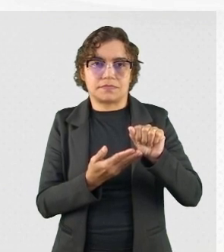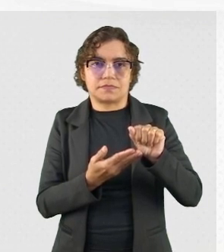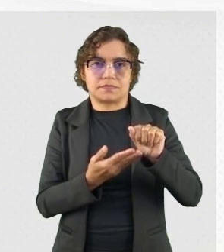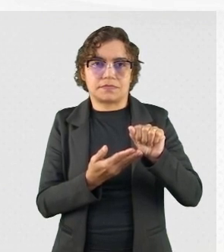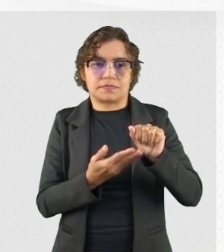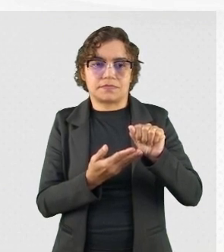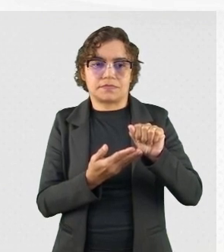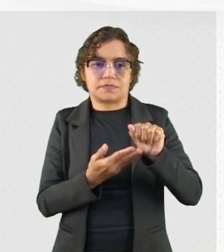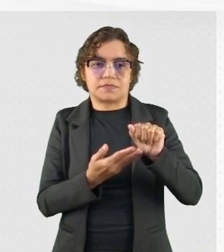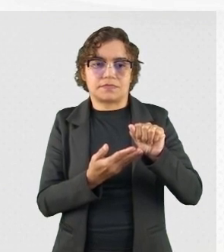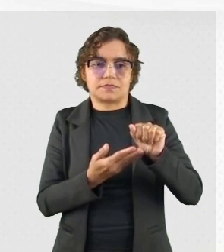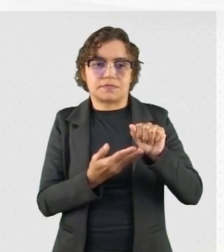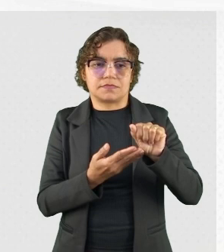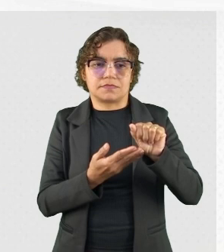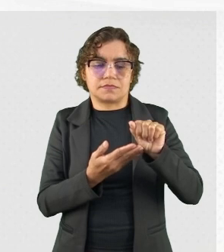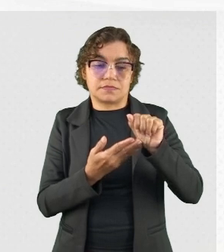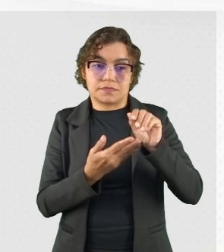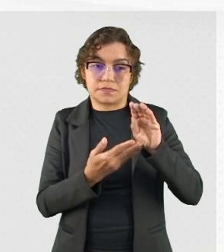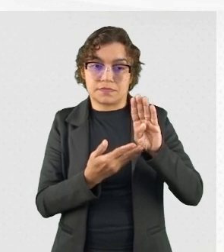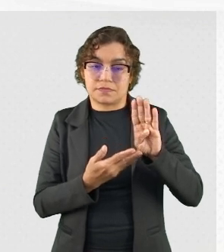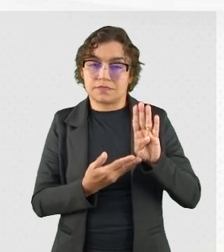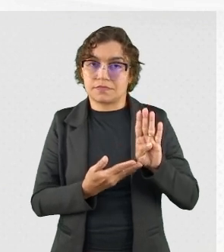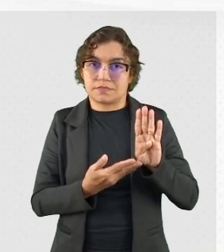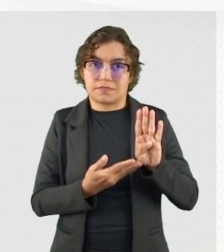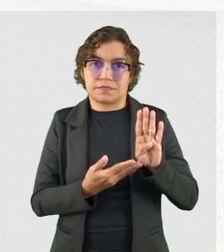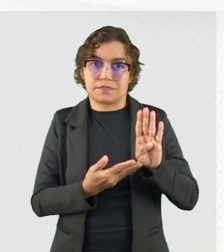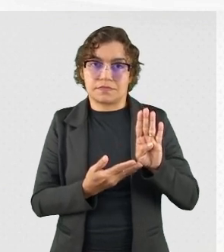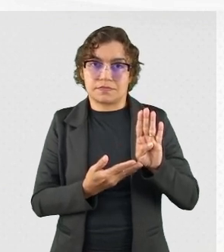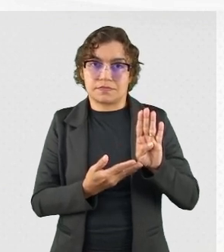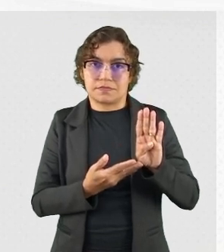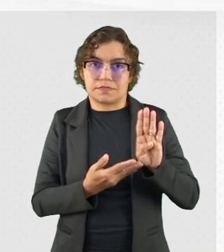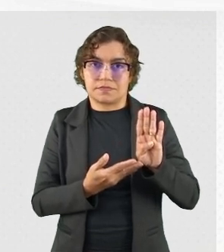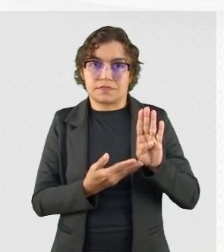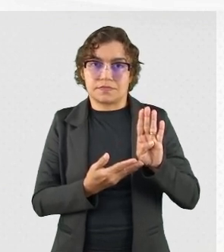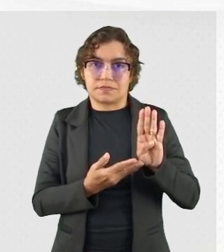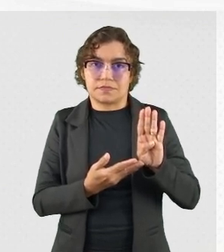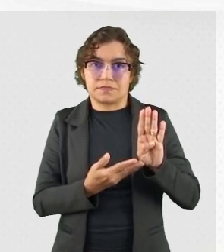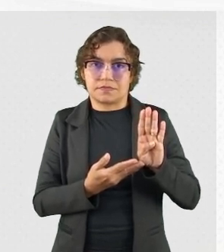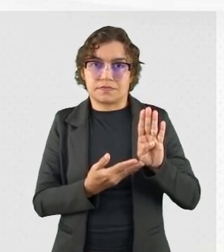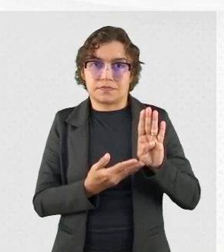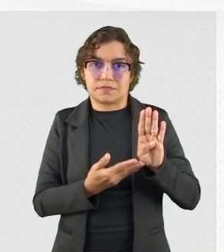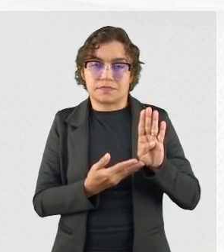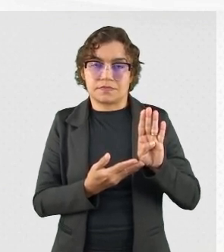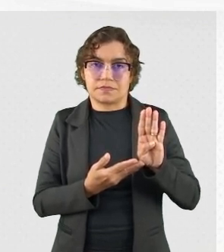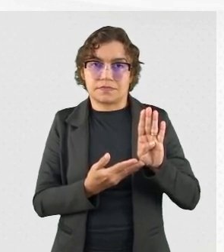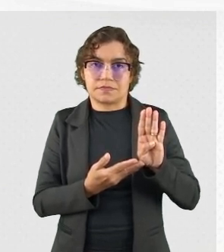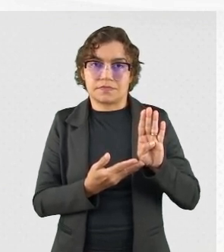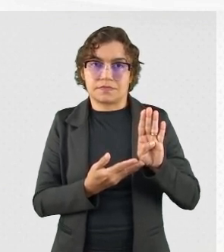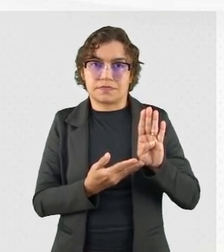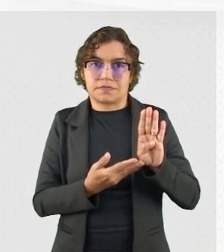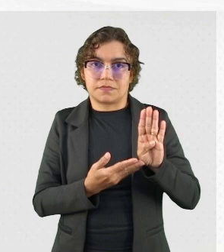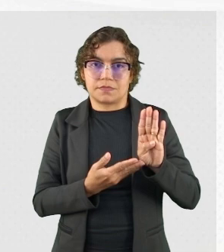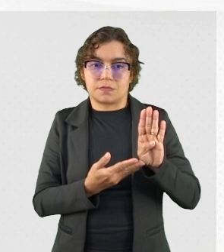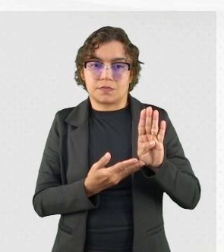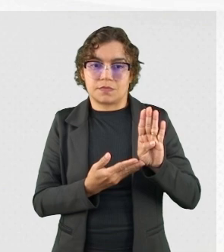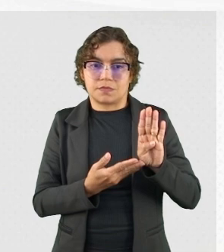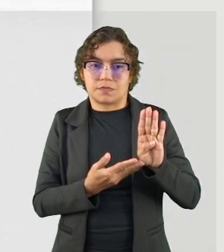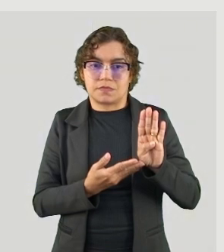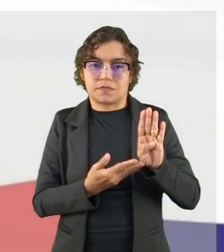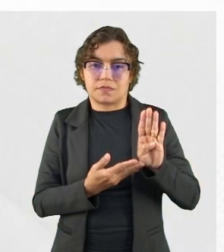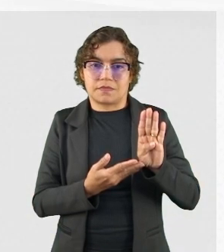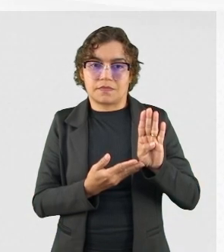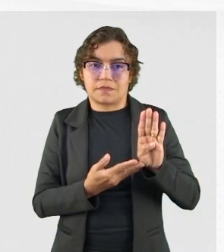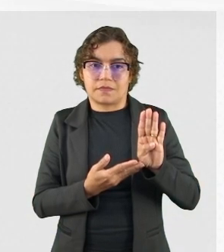pela sua anexação, por meio do auxílio do Bolivian Syndicate aos imigrantes brasileiros na região.